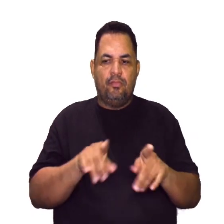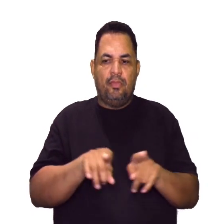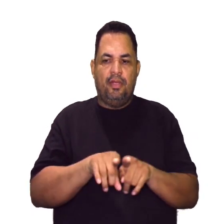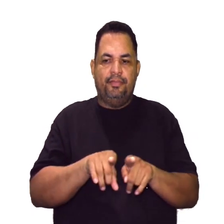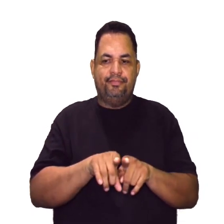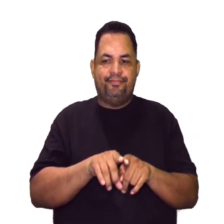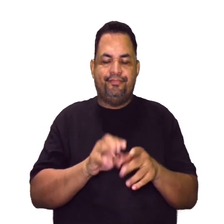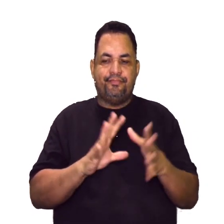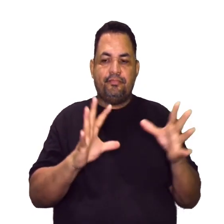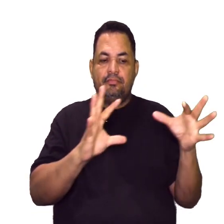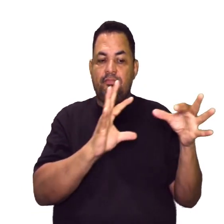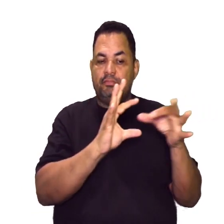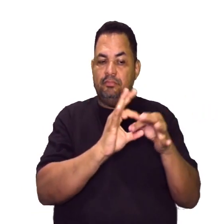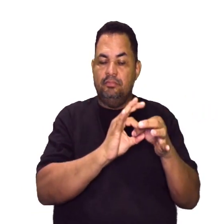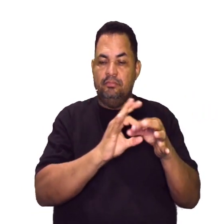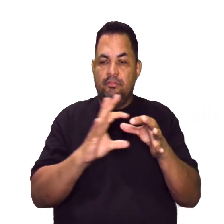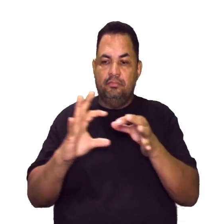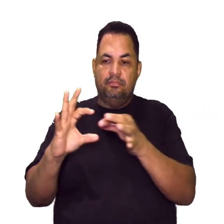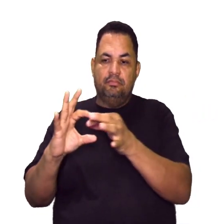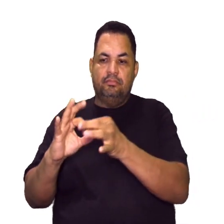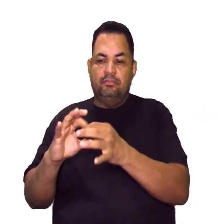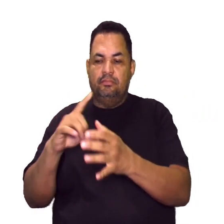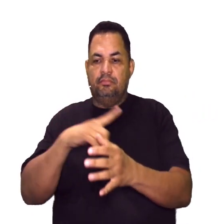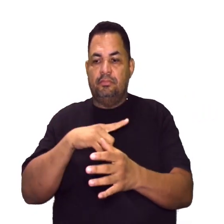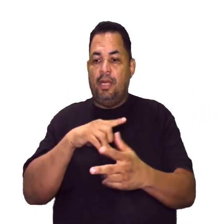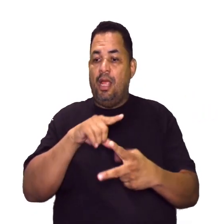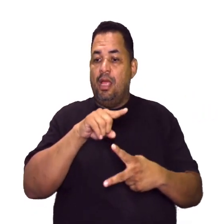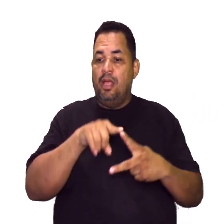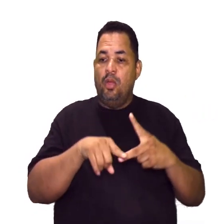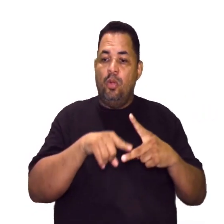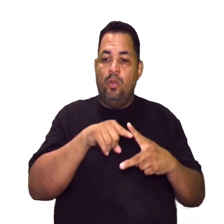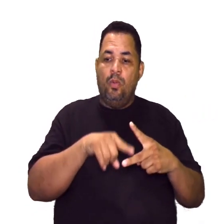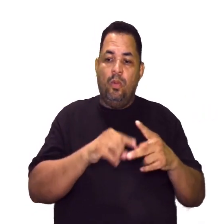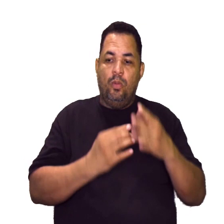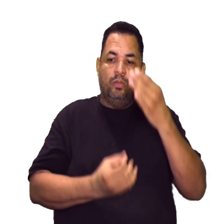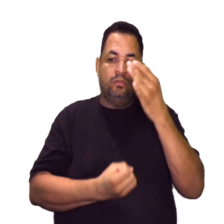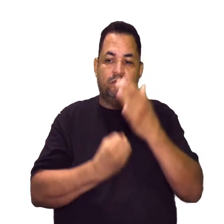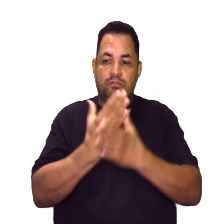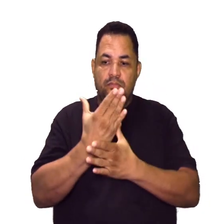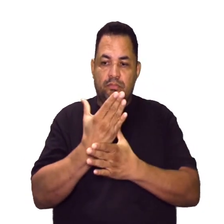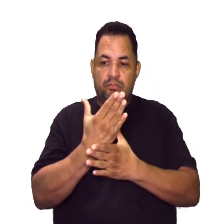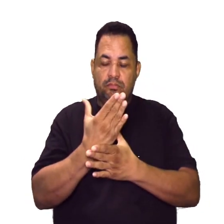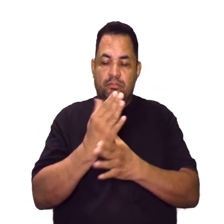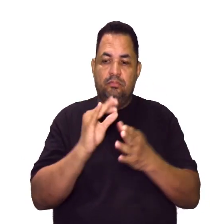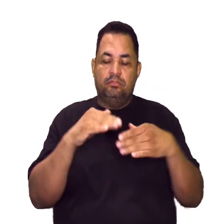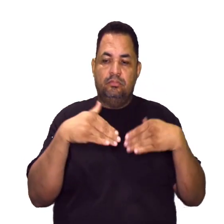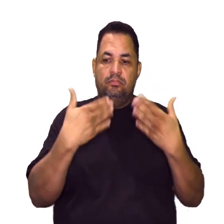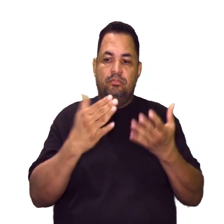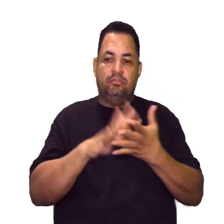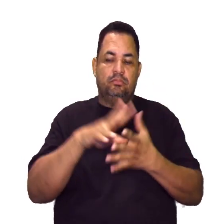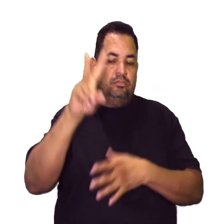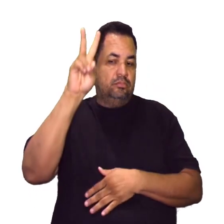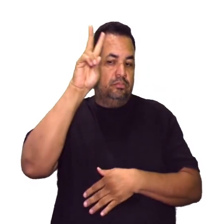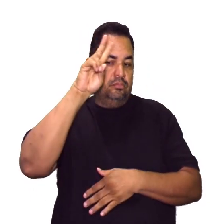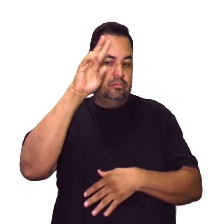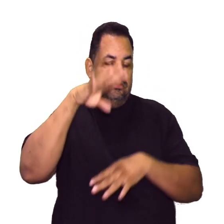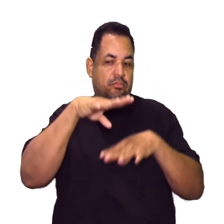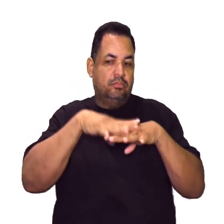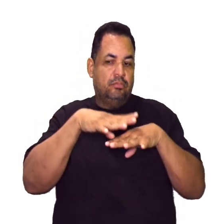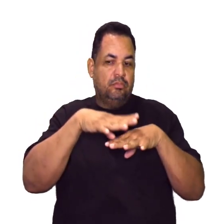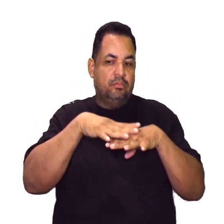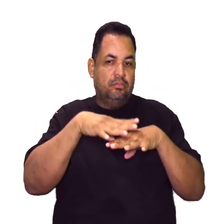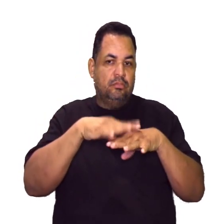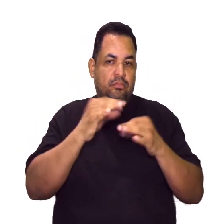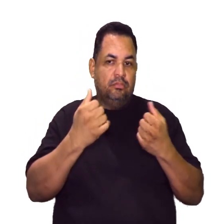esses ligantes encontra-se ângulo. Então, lembrando lá da matemática, quando você tem uma figura